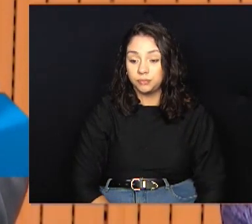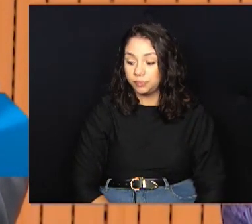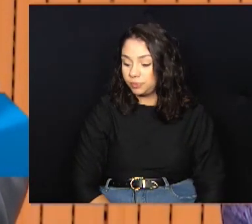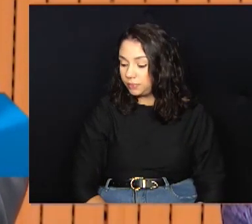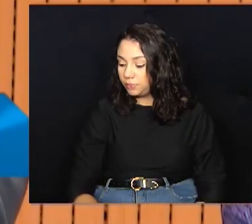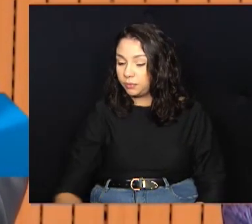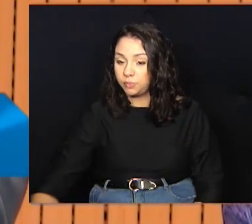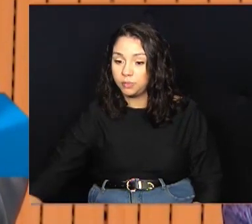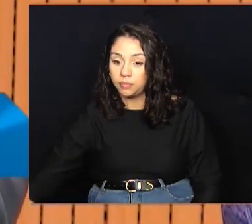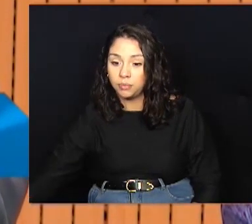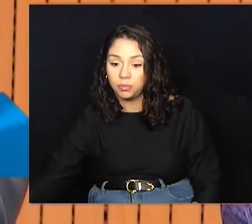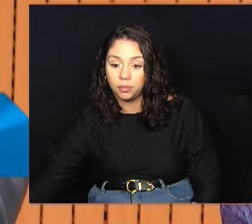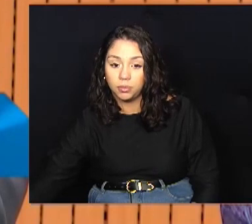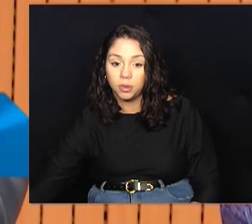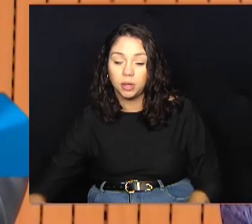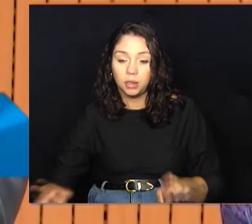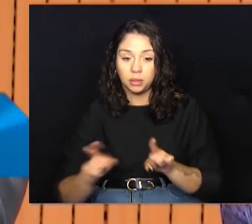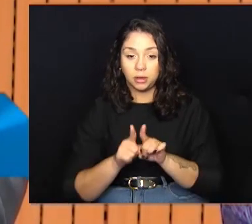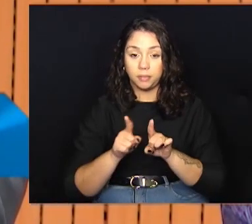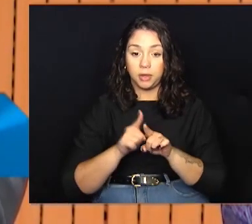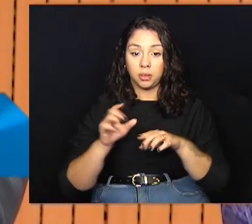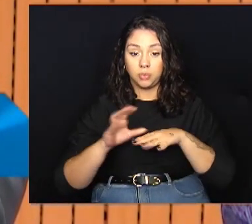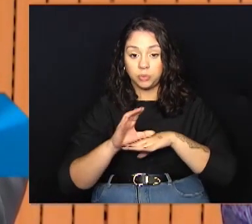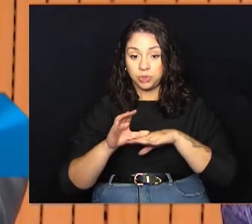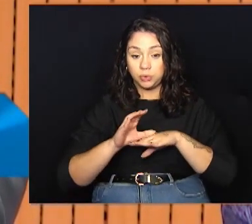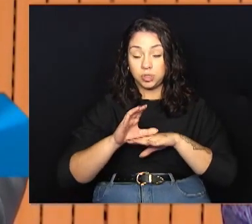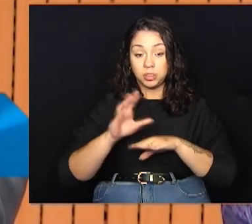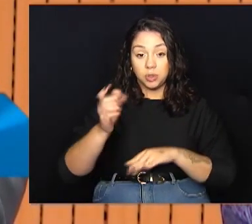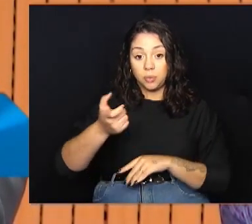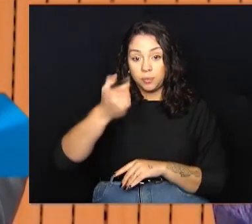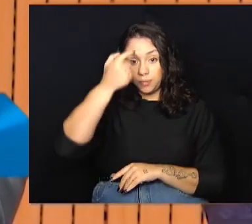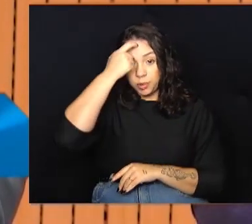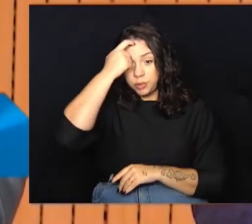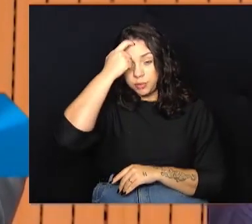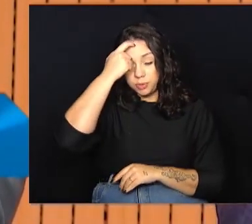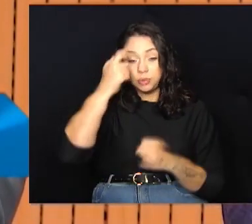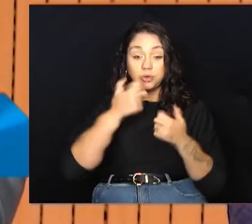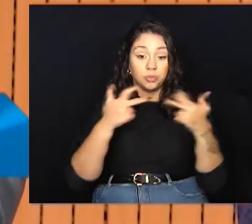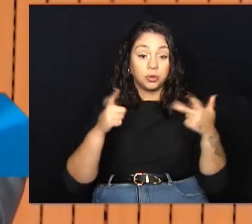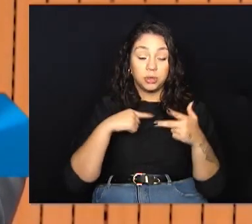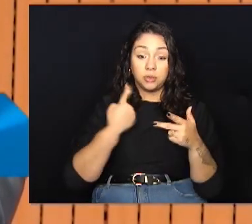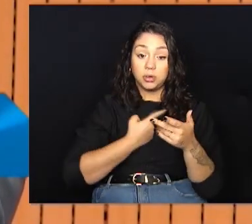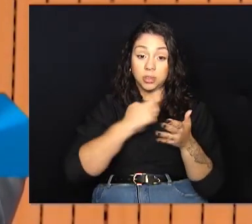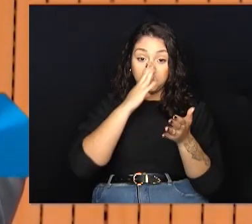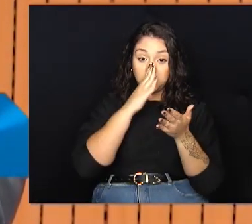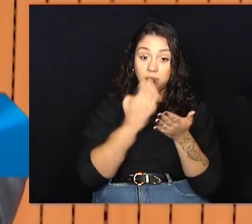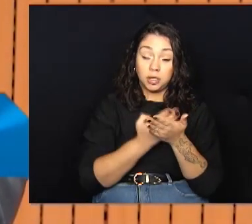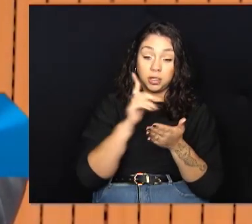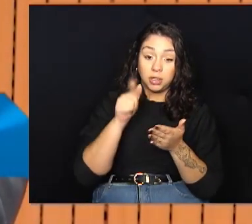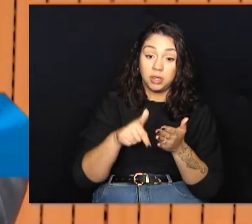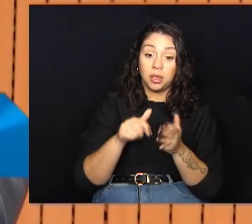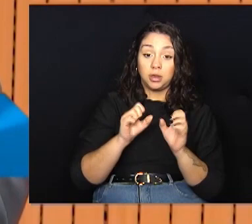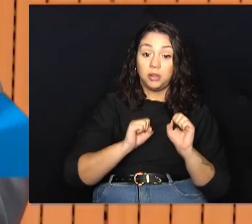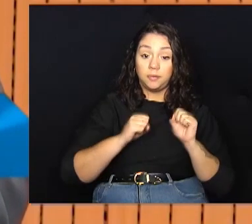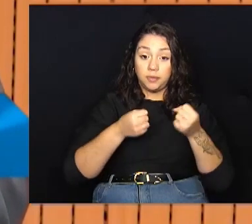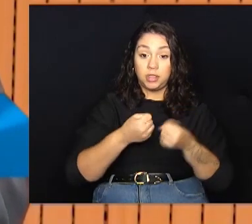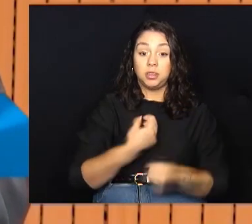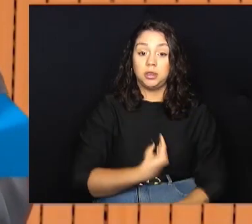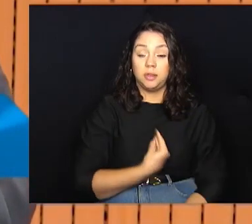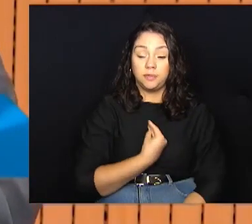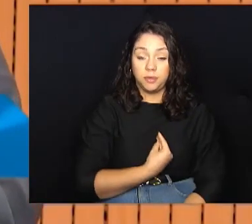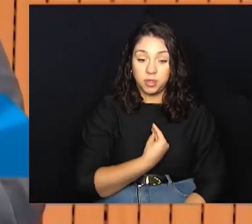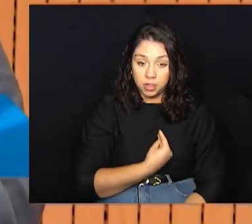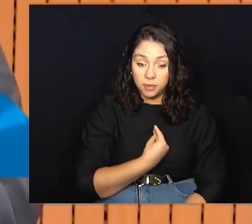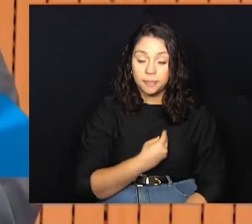brasileira e também a nossa Constituição moral daquilo que nós acreditamos que seja a defesa da vida então